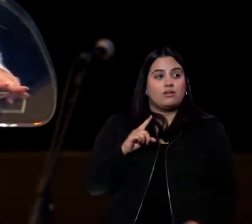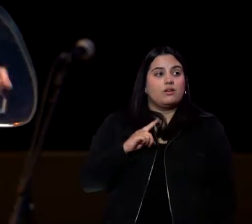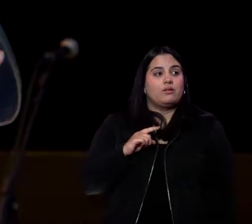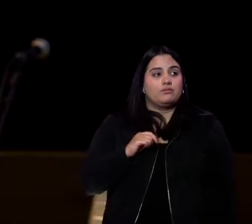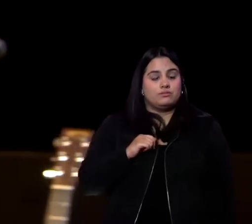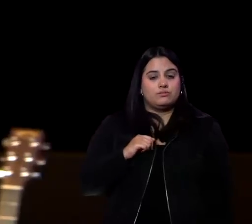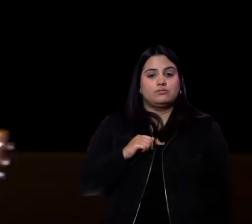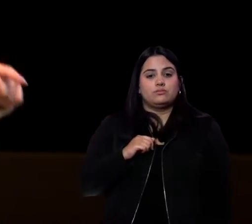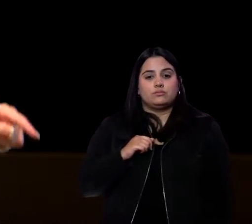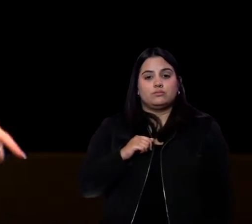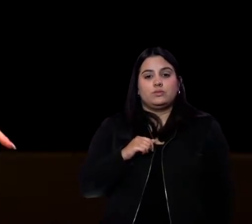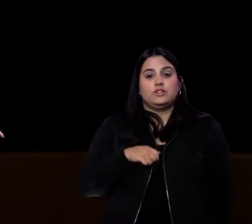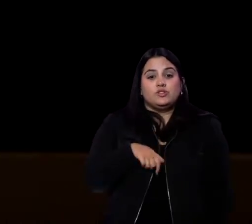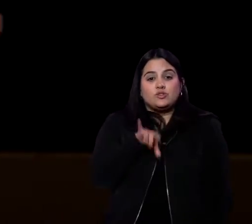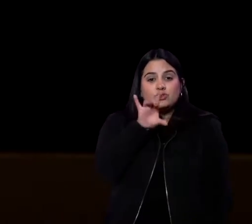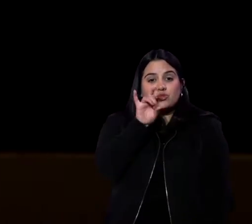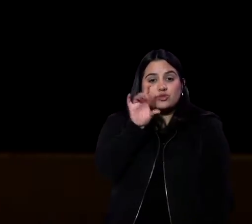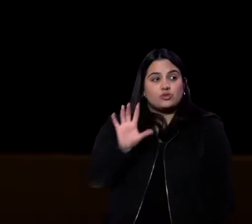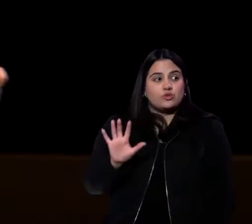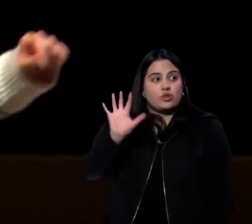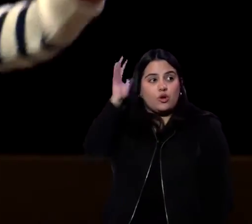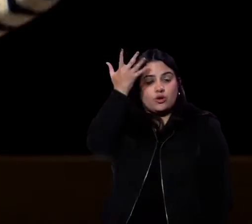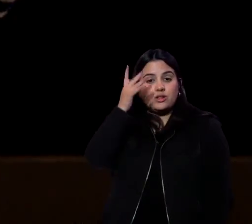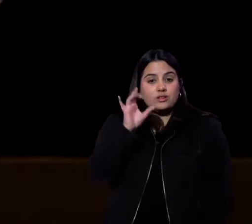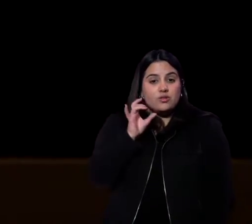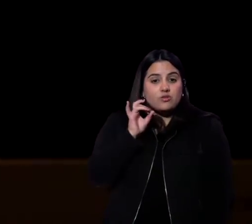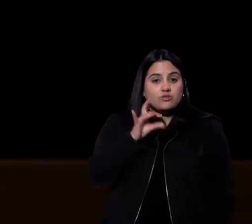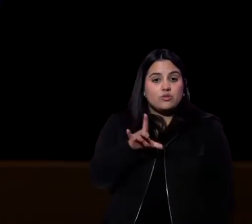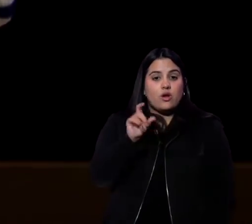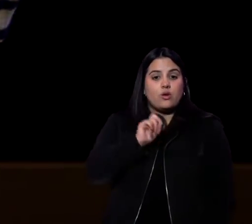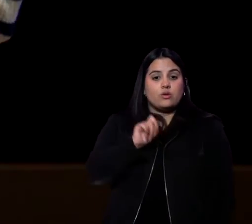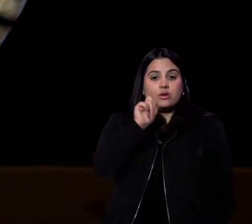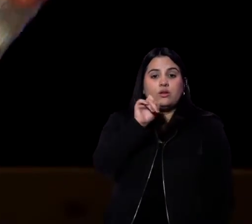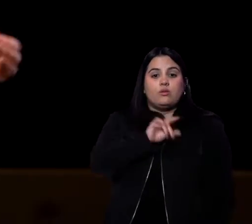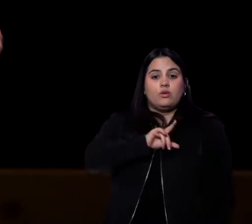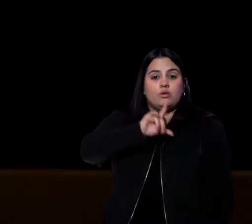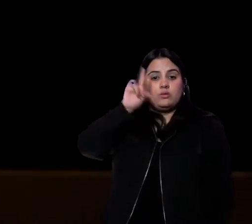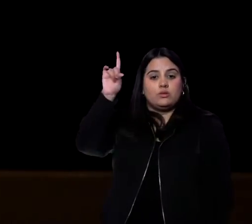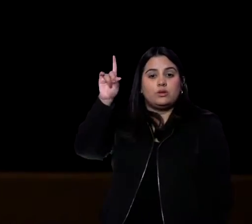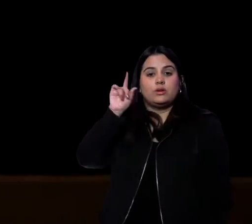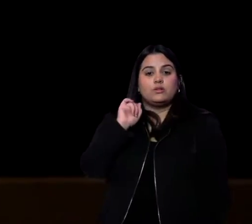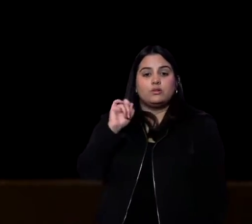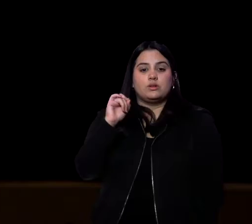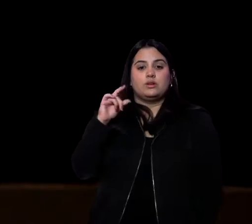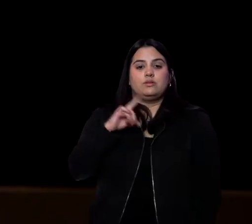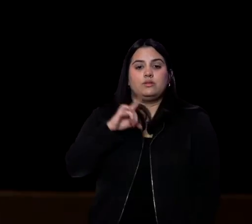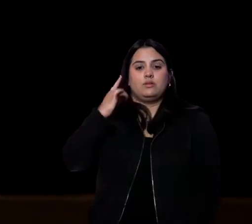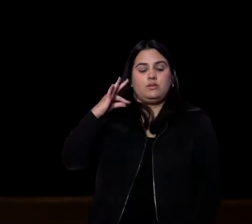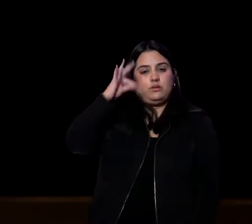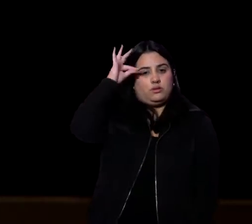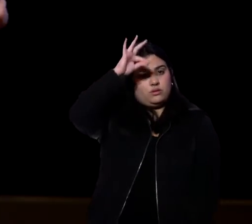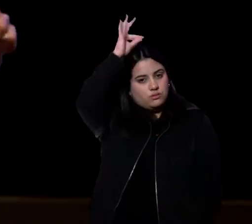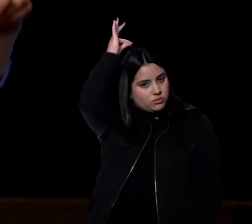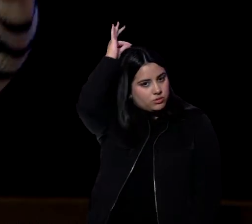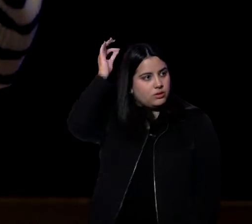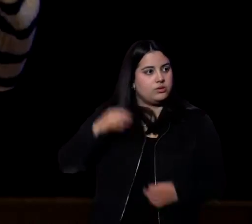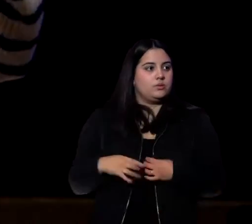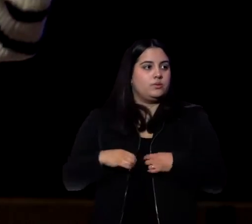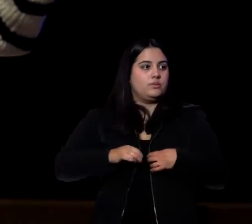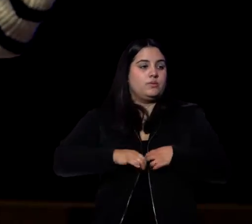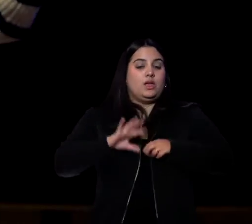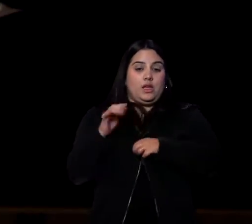Isso só começou a acontecer depois que Pedro recebeu o Espírito Santo. Lá em Atos 2, que eu falei